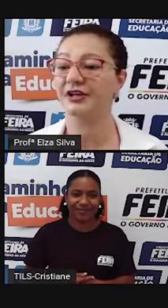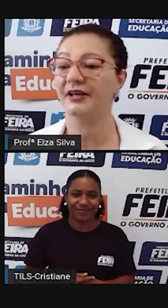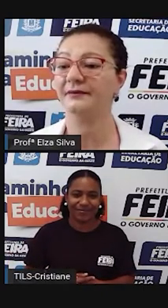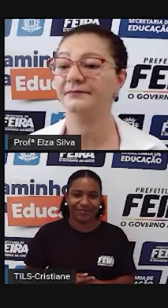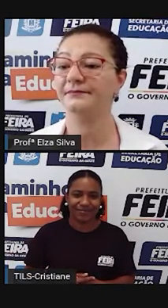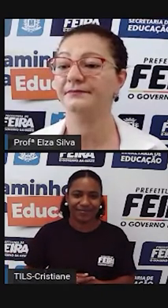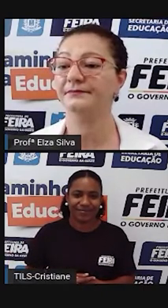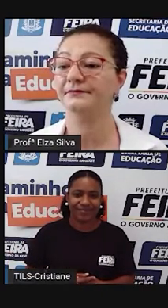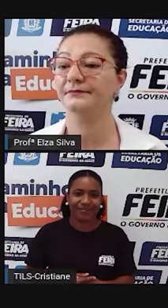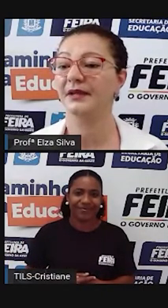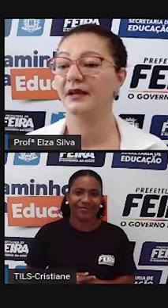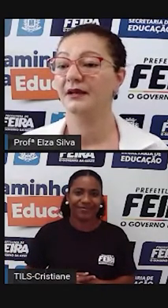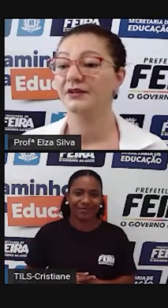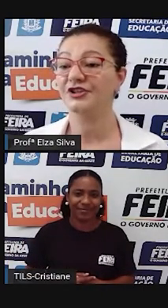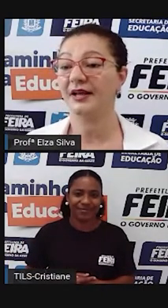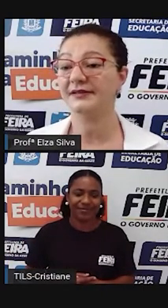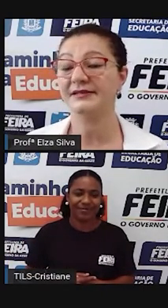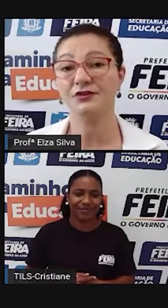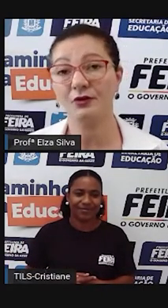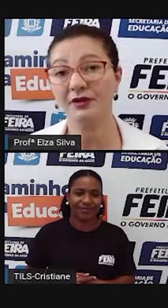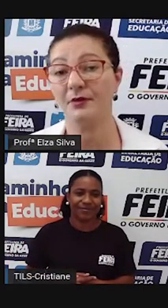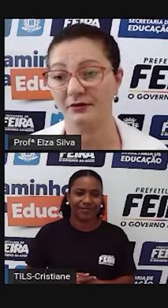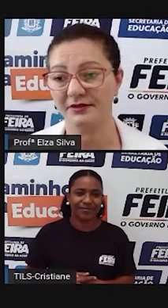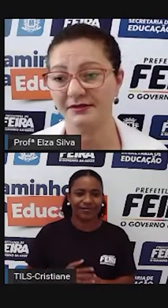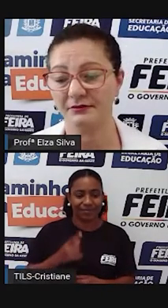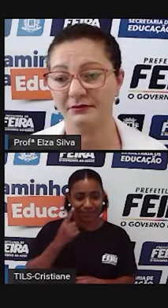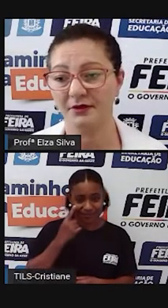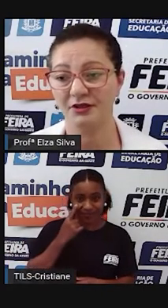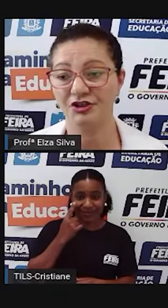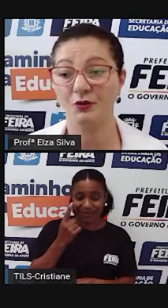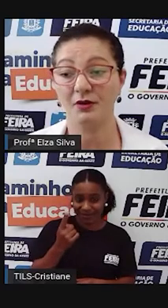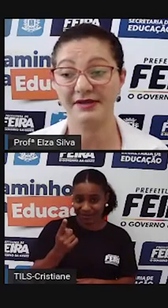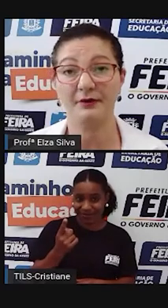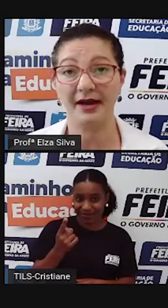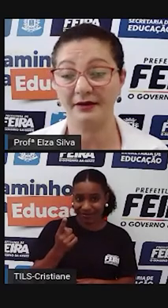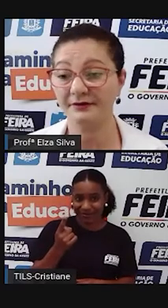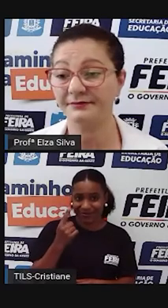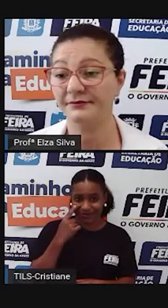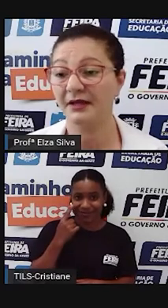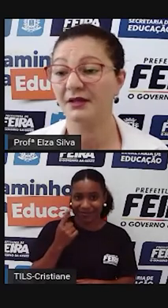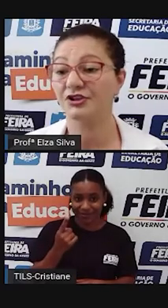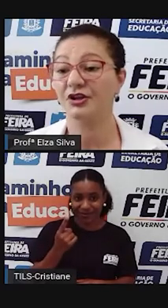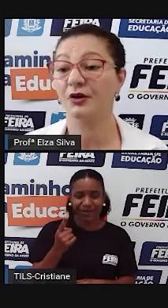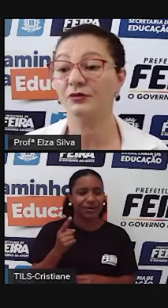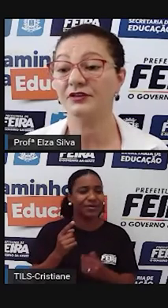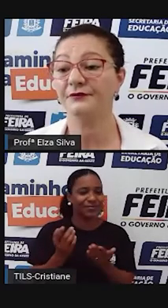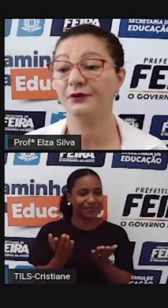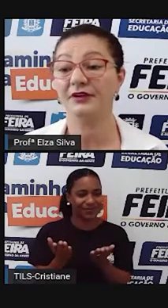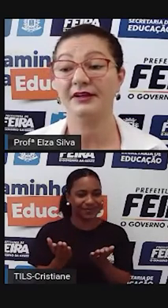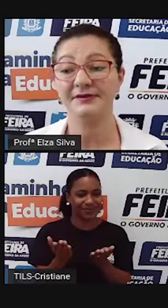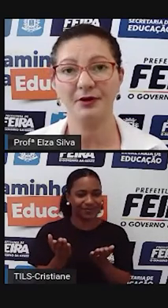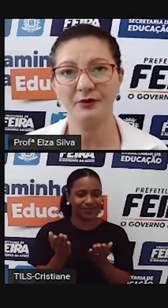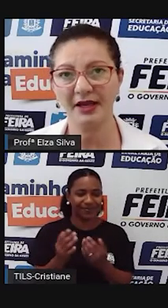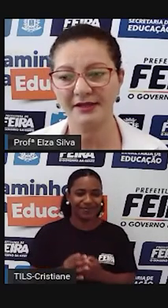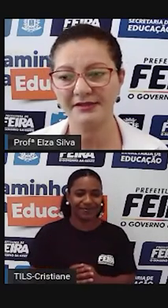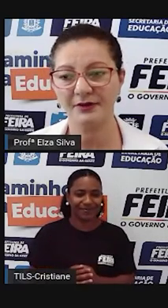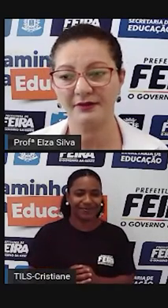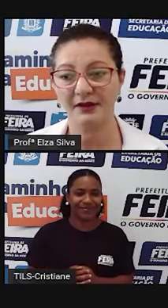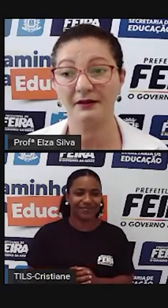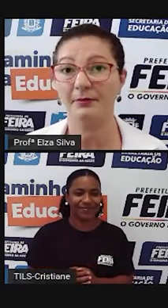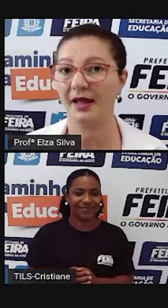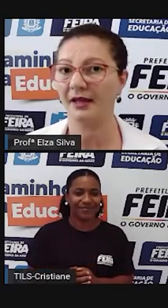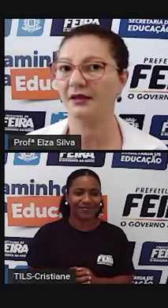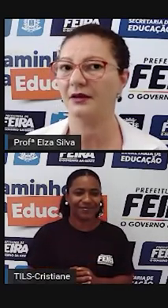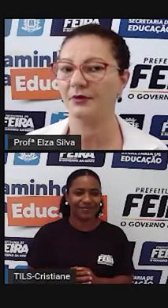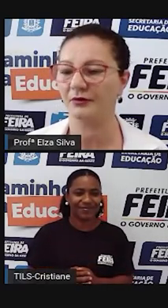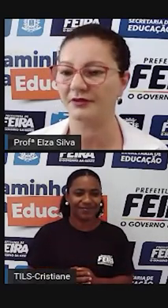Olha a dica. She is Toni Morrison. She was a writer. She noted for the experience